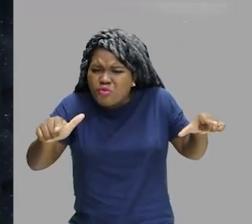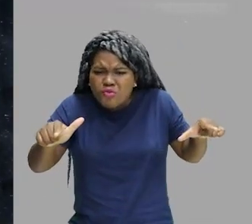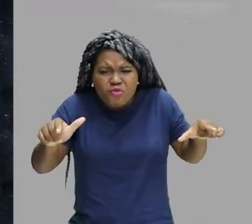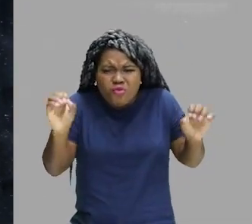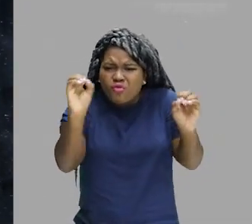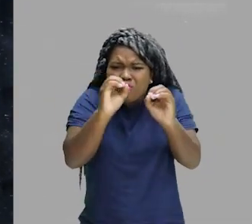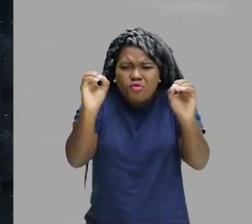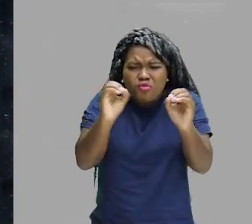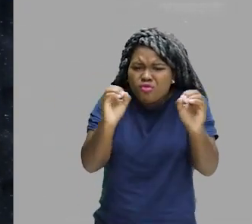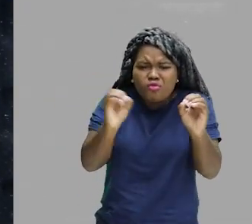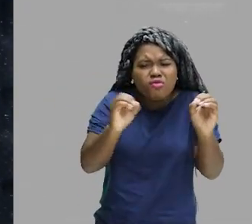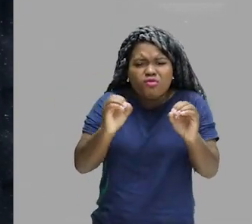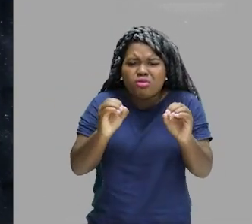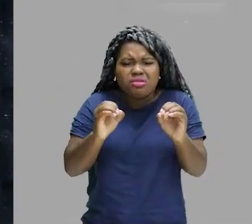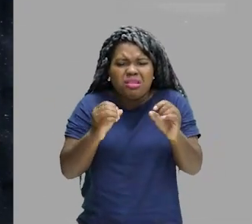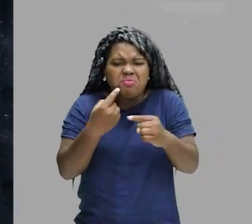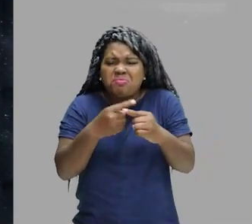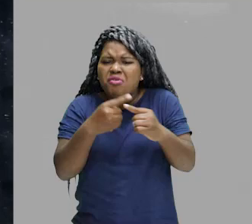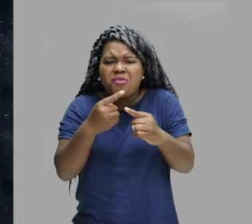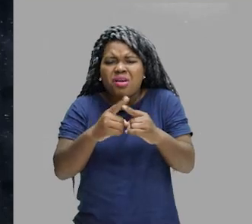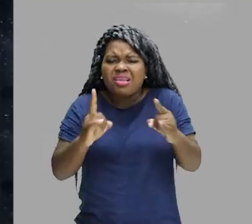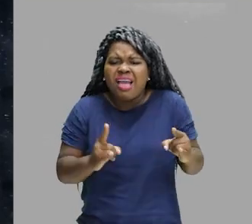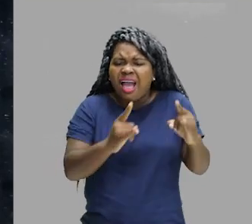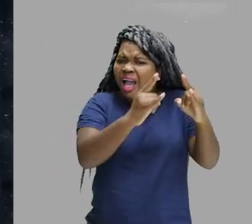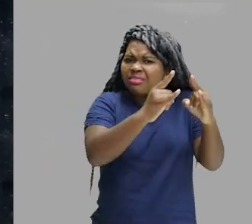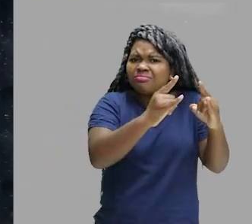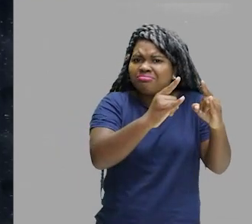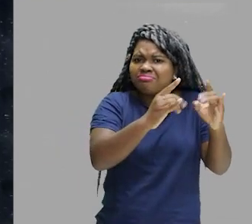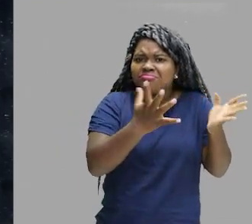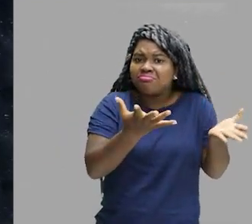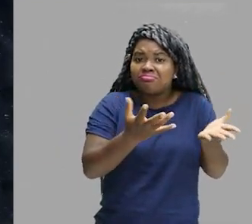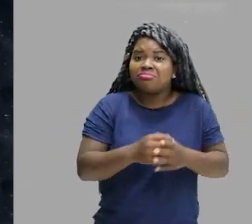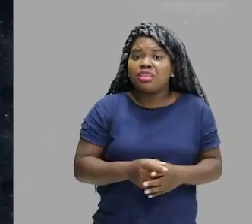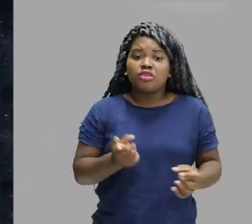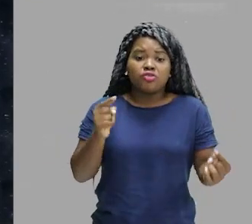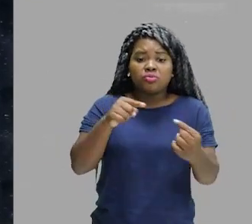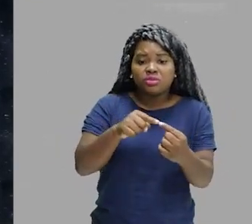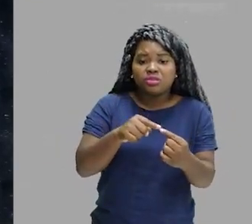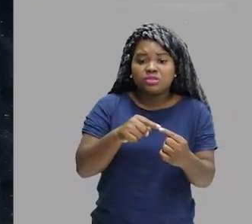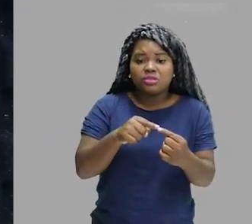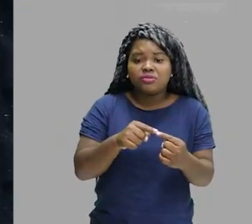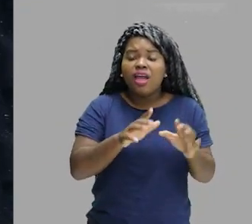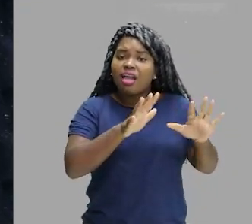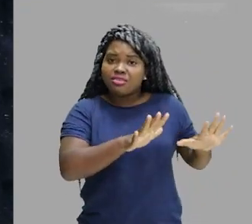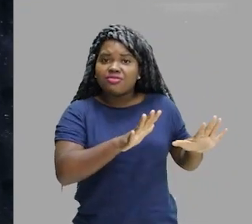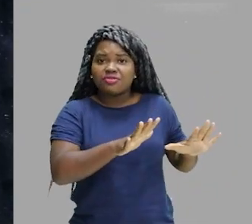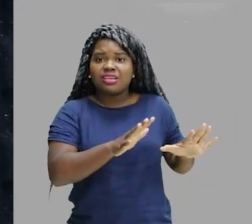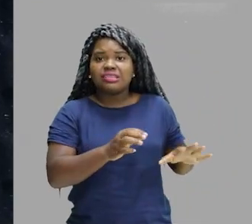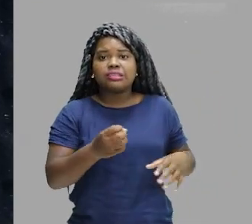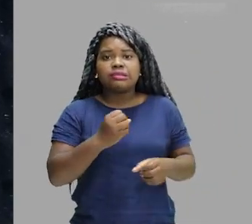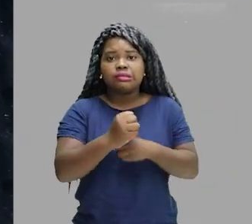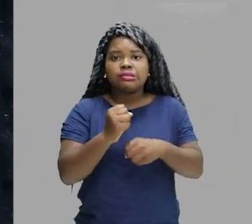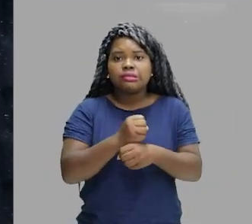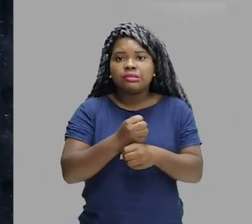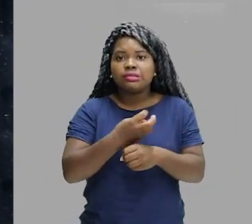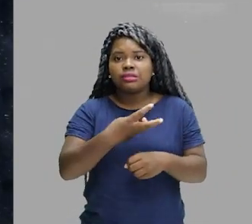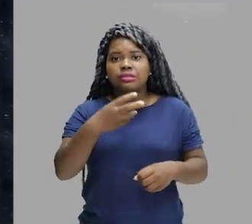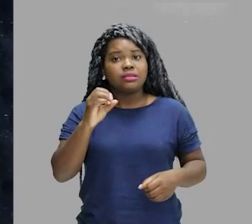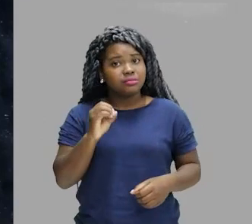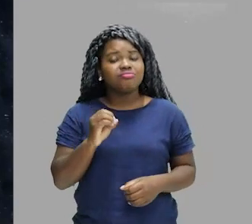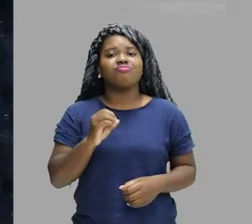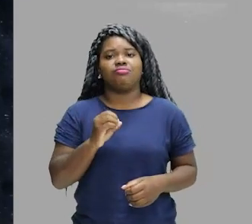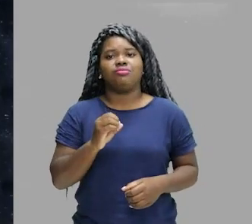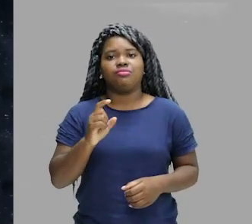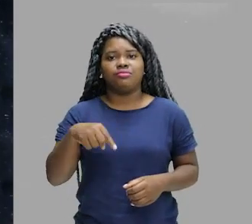ali no meio, e o pessoal e o objetivo era que ela ficasse só 30 anos depois fossem desmontando o ferro todinho para reaproveitar.